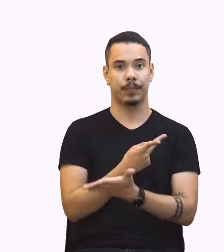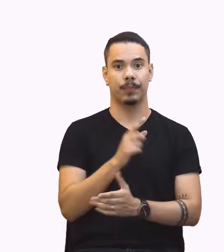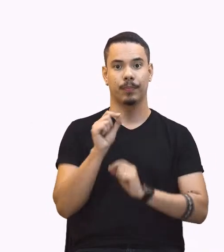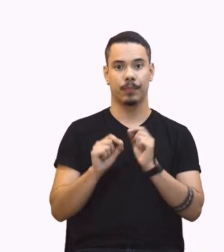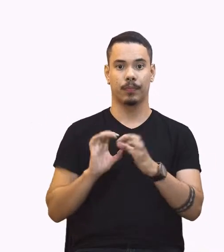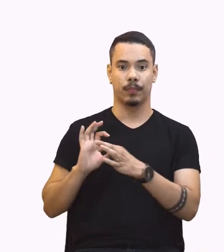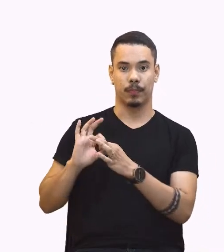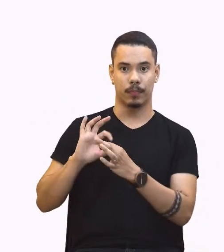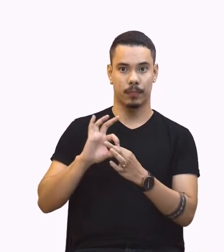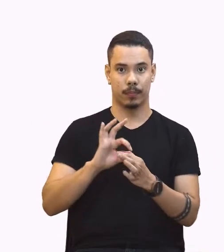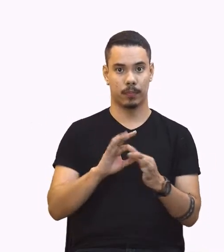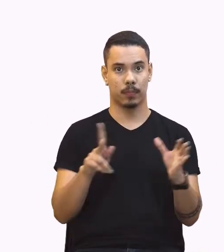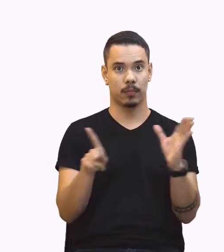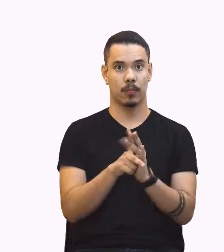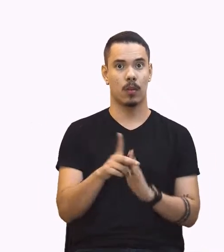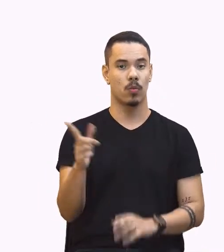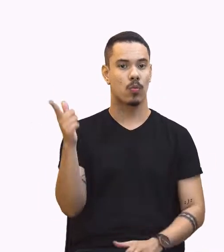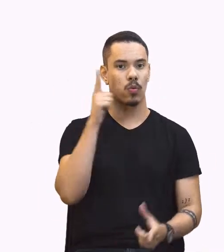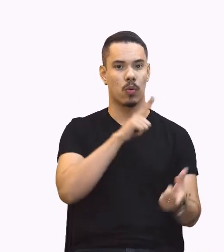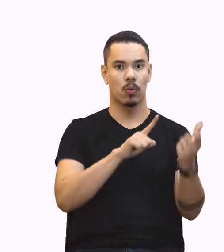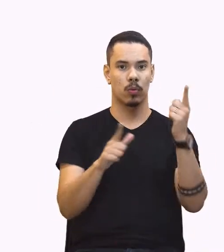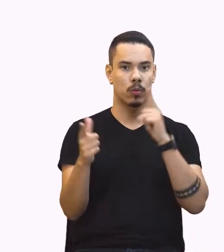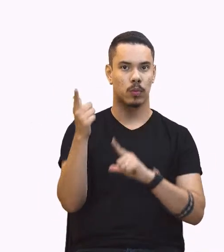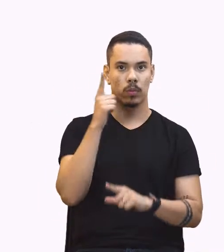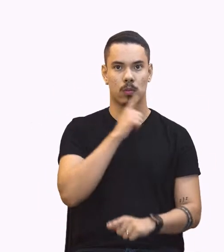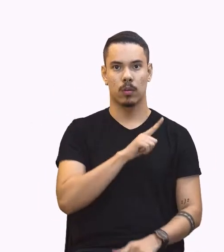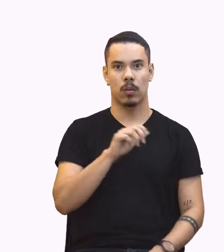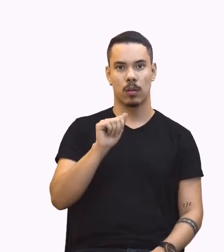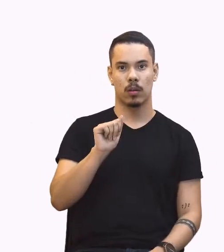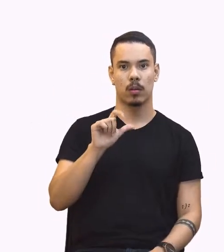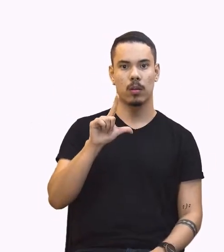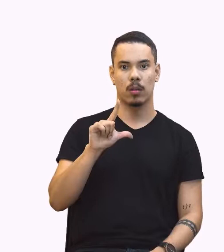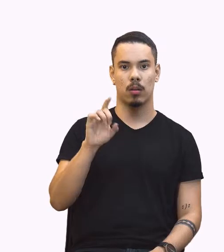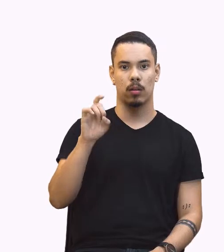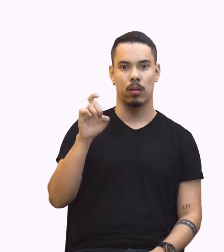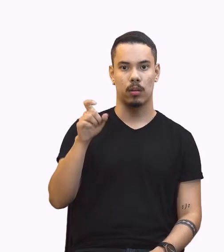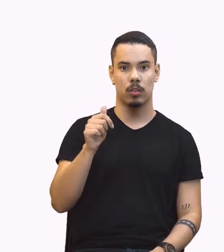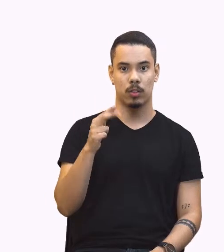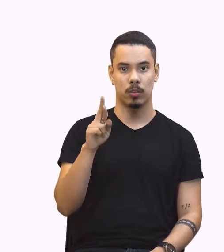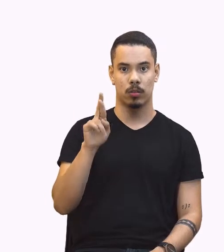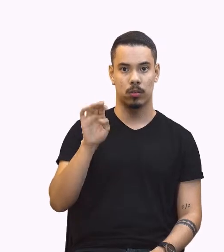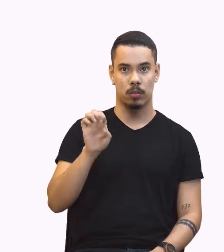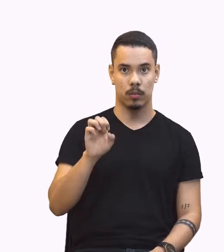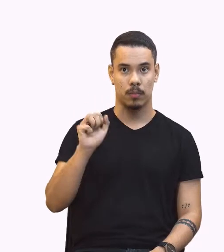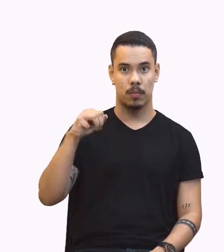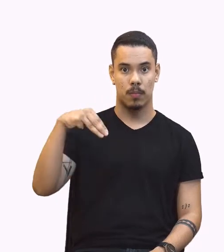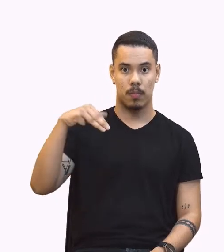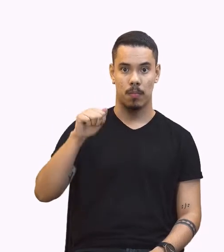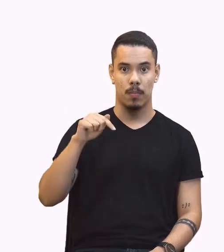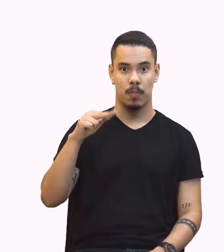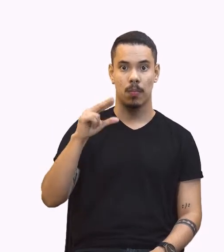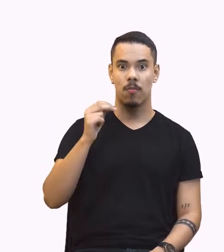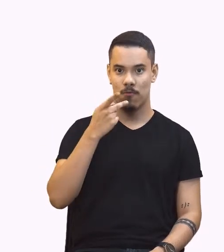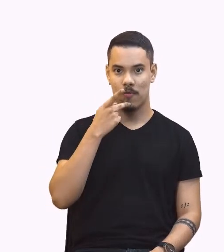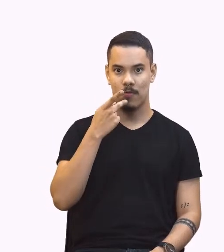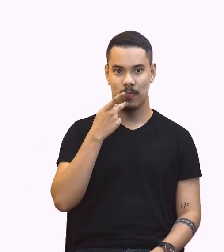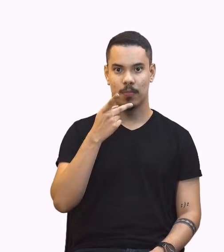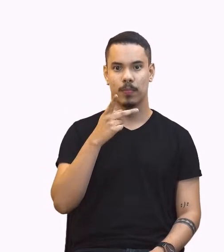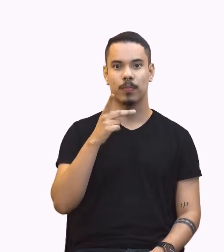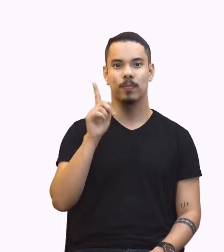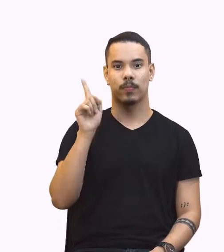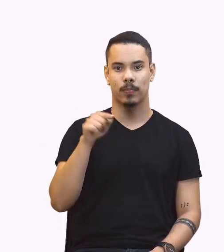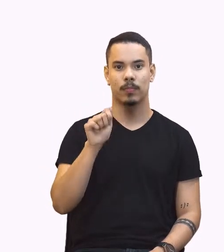contexto das conquistas de Alexandre Magno. A gente tinha falado na aula passada que Alexandre Magno teve